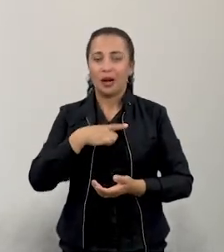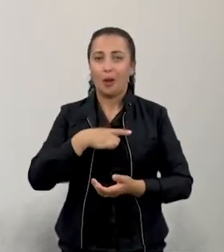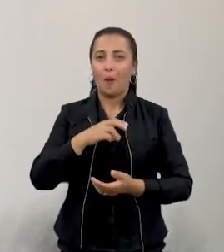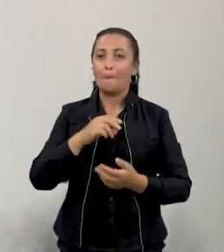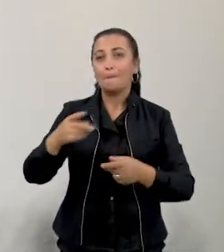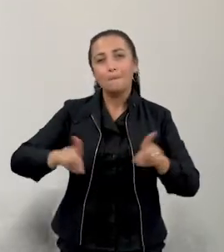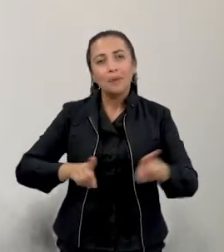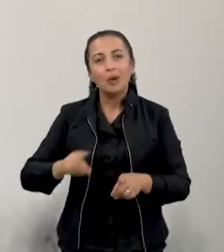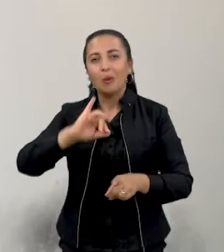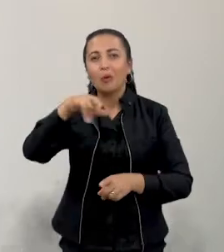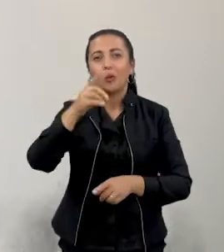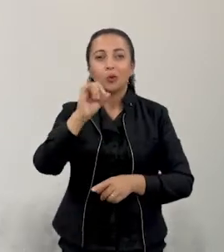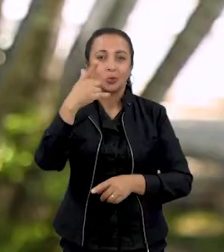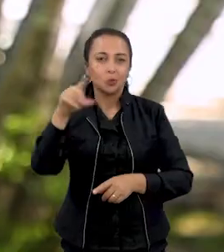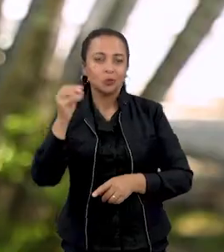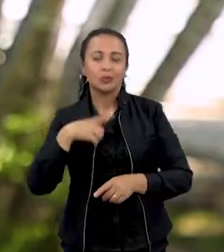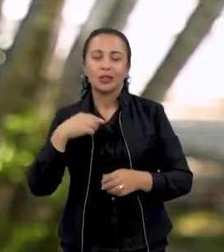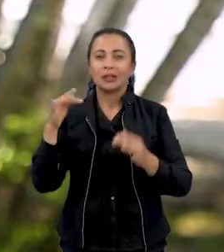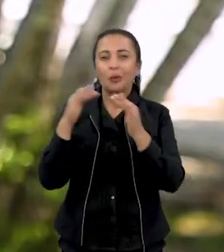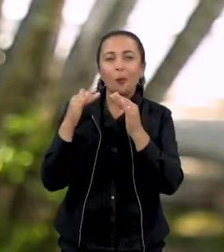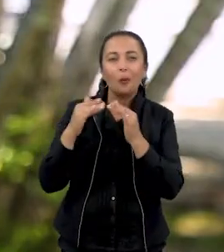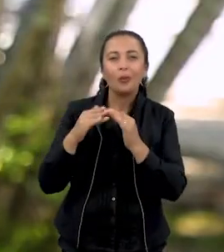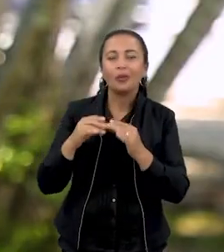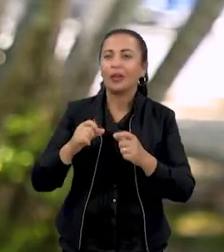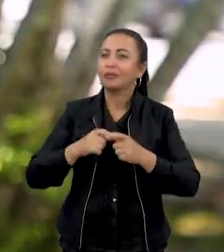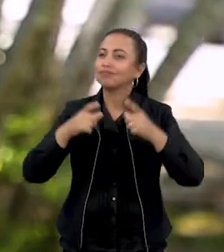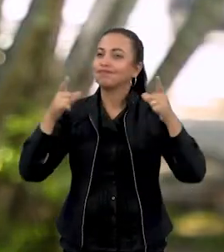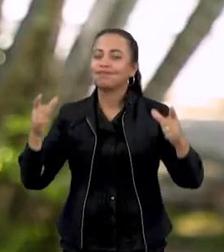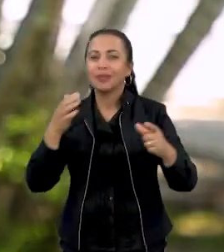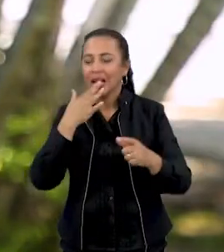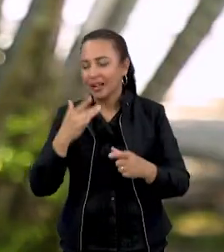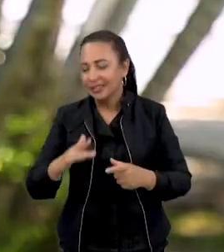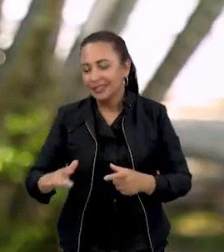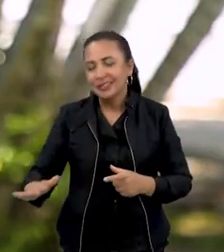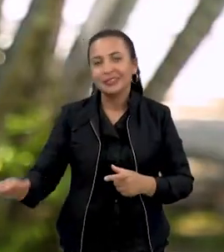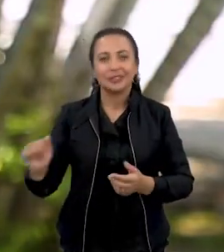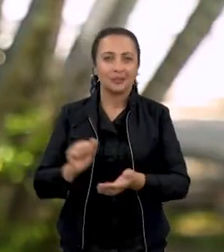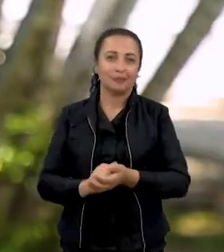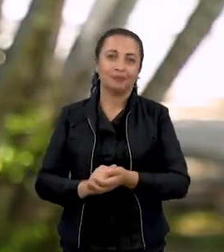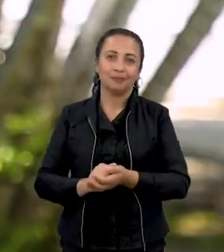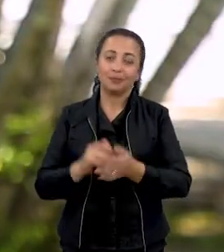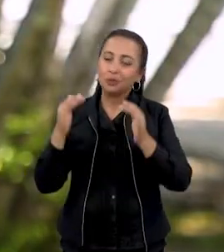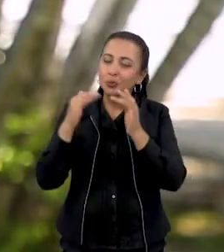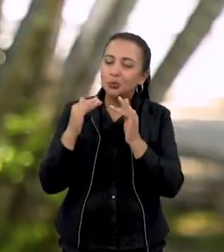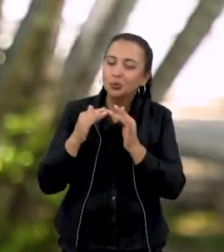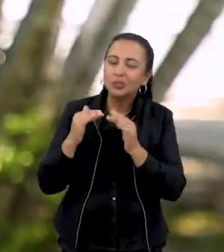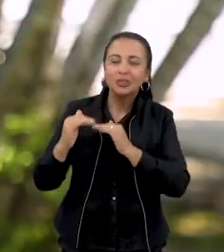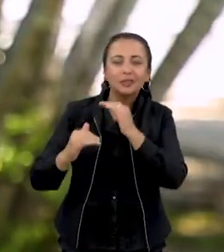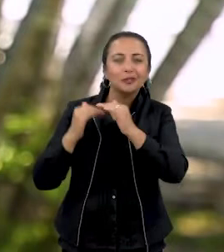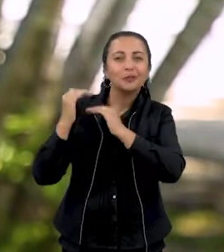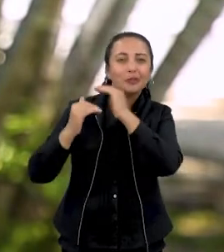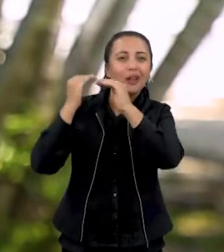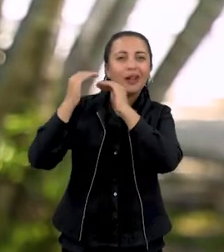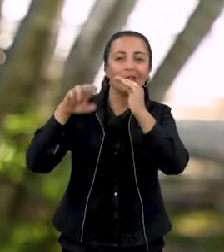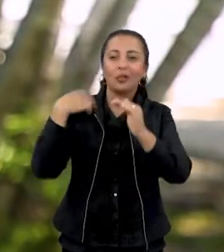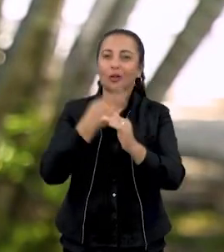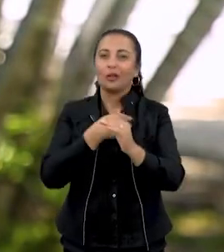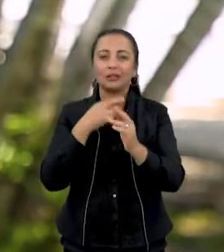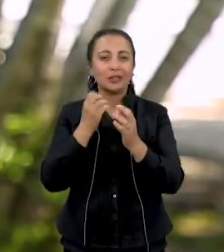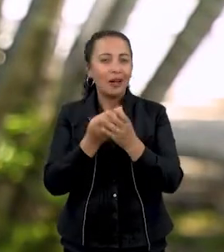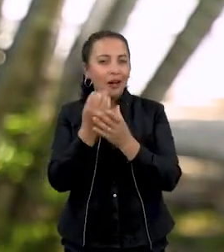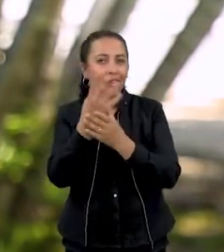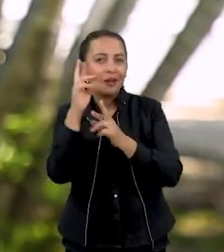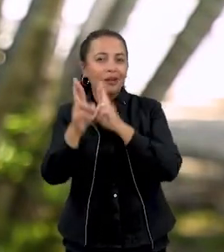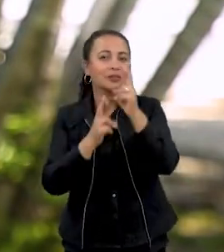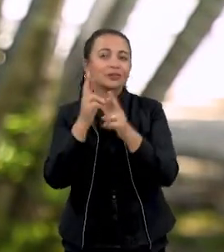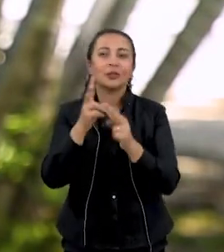caso, eu tenho o João, que é um primo que a gente tem um contato muito grande desde que ele era muito criança. E foi justamente nesse contato que a gente começou a